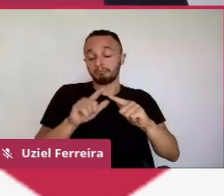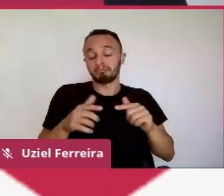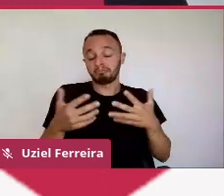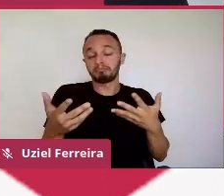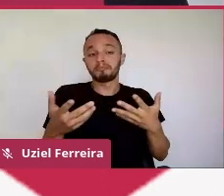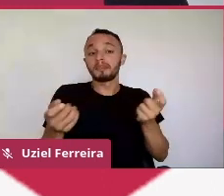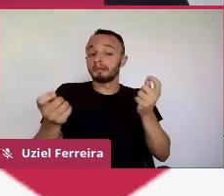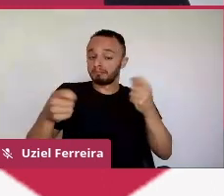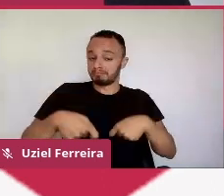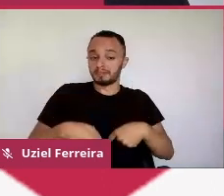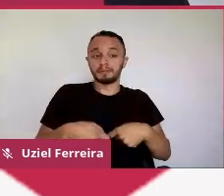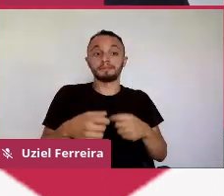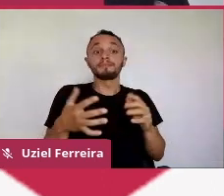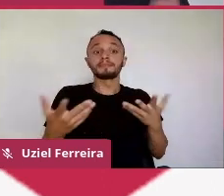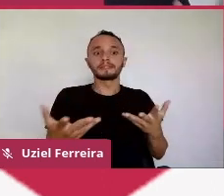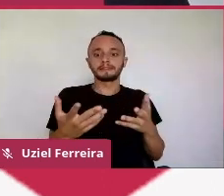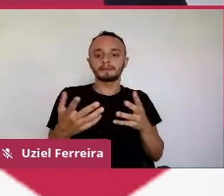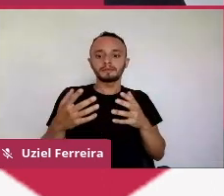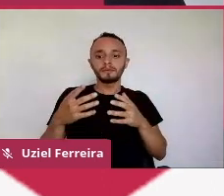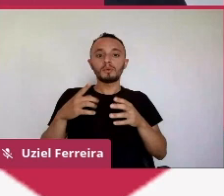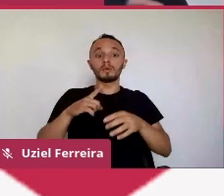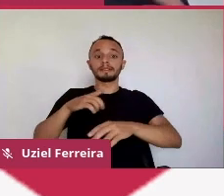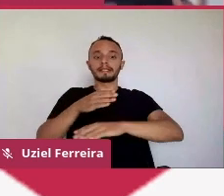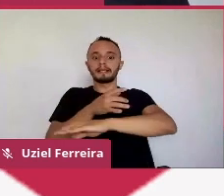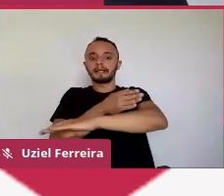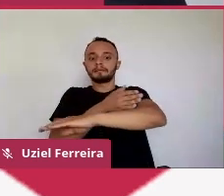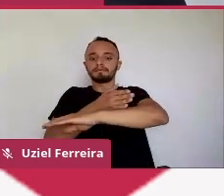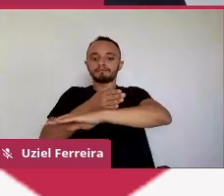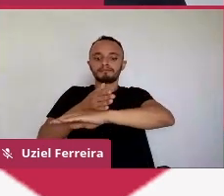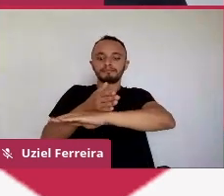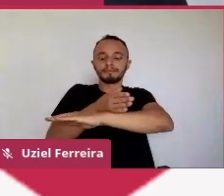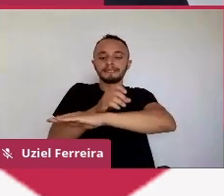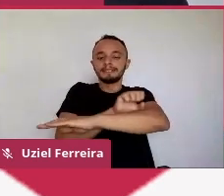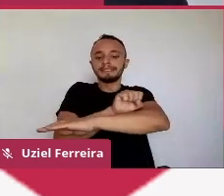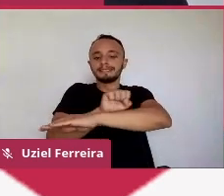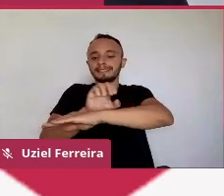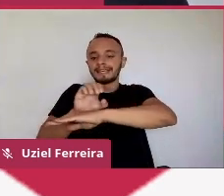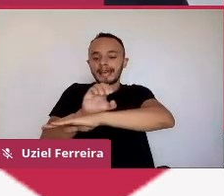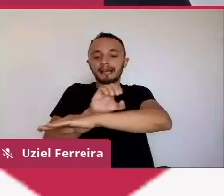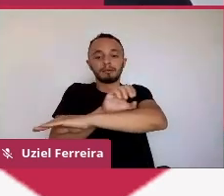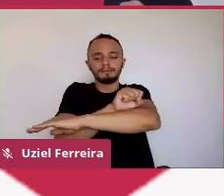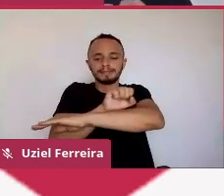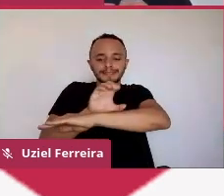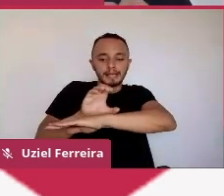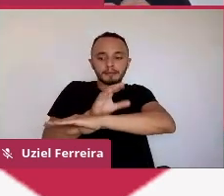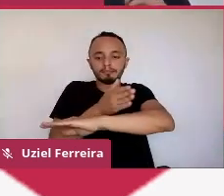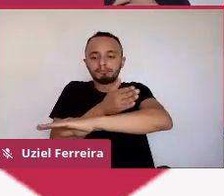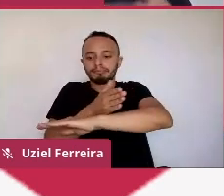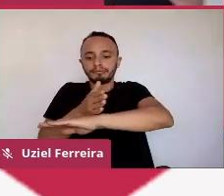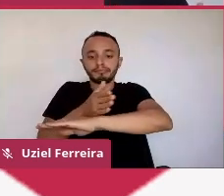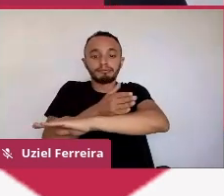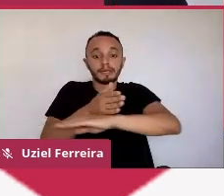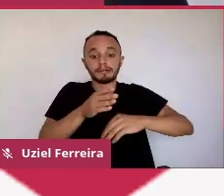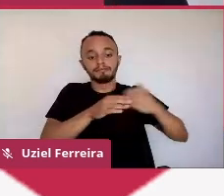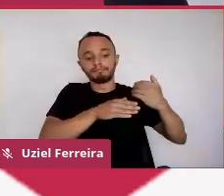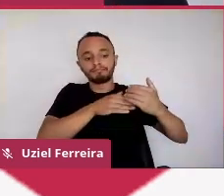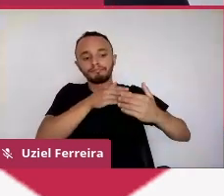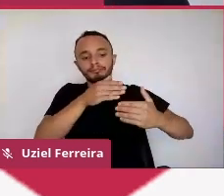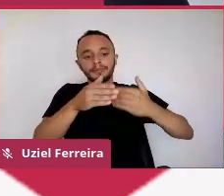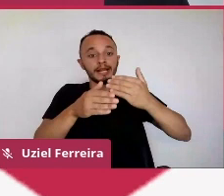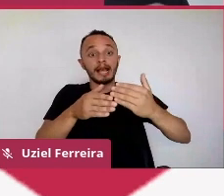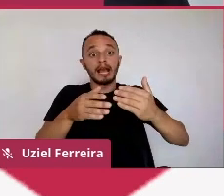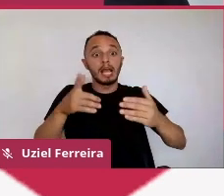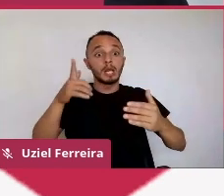do comércio, do mercantilismo, dos grandes impérios, ela é o auge da